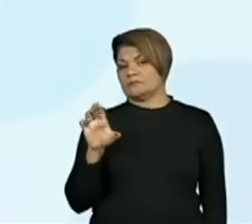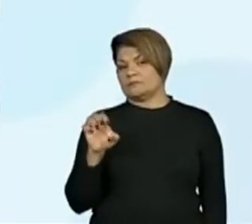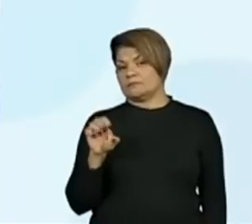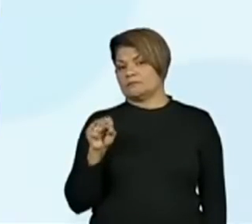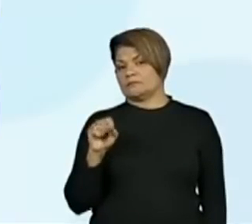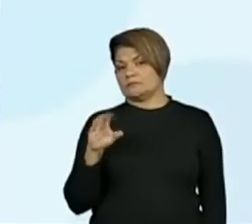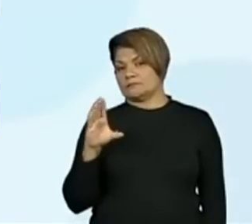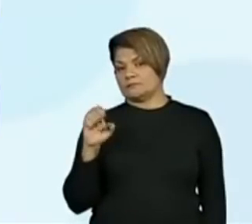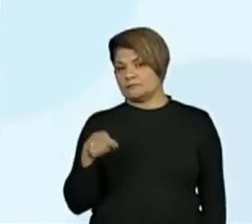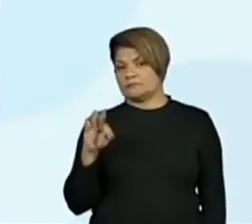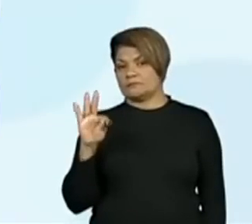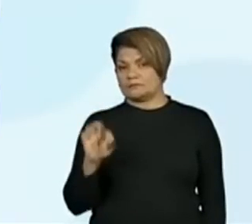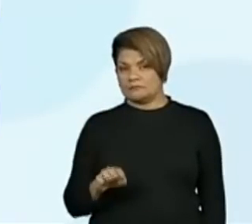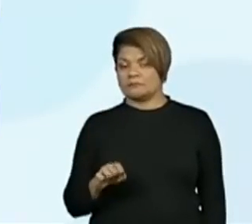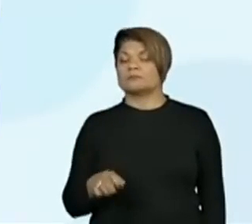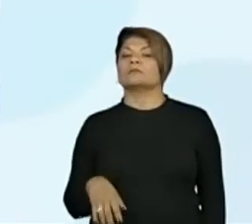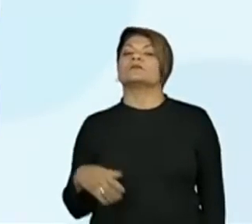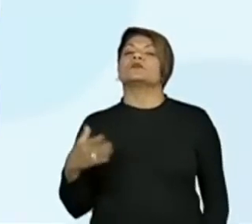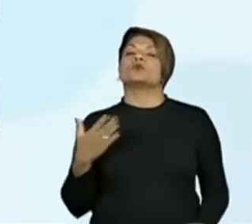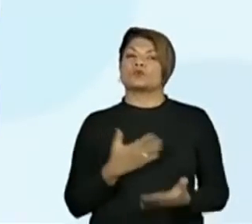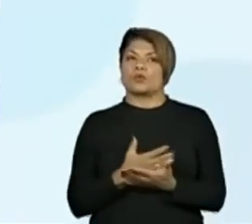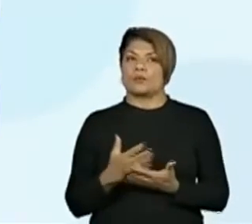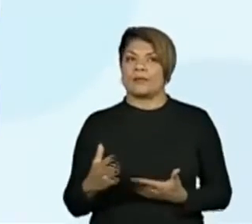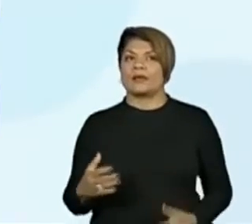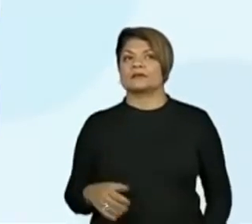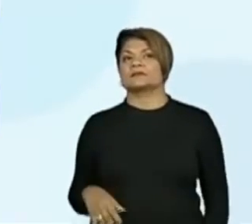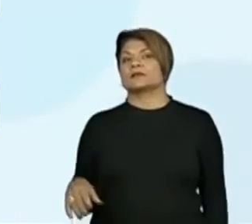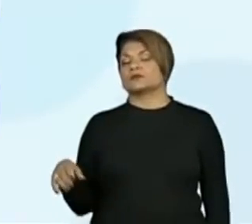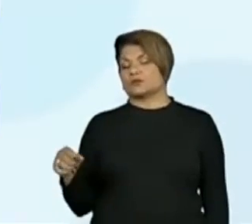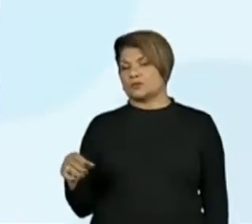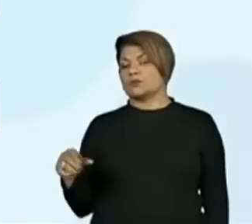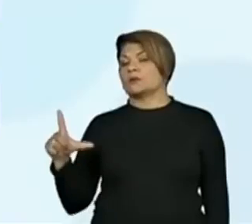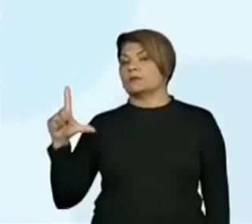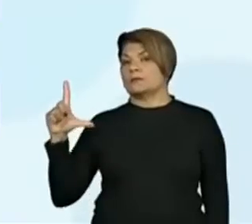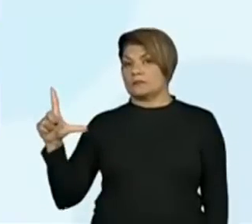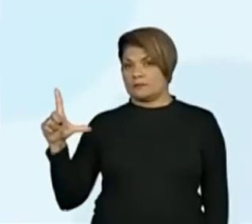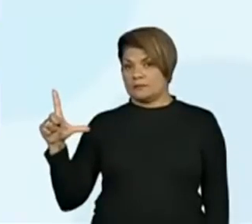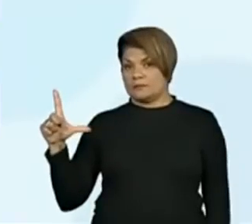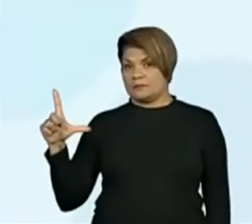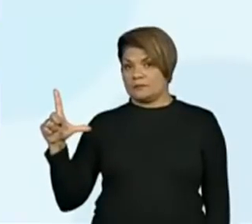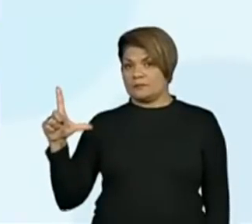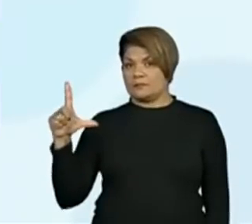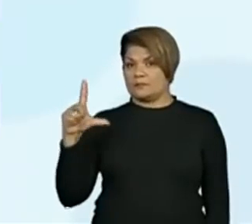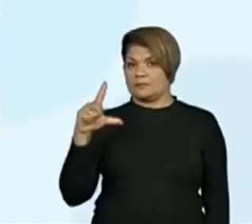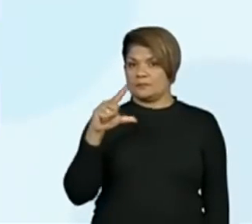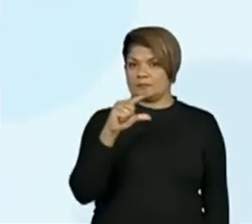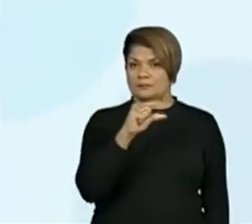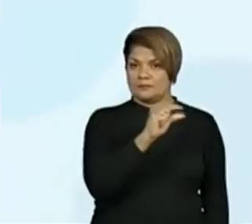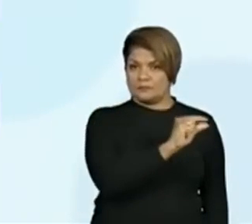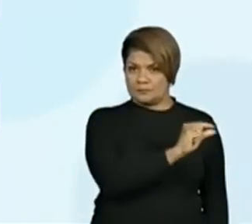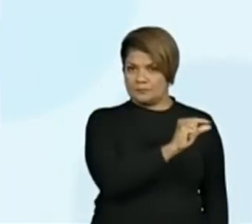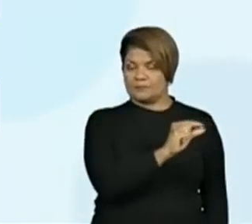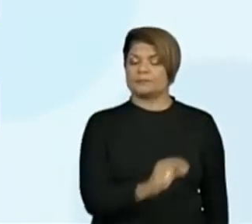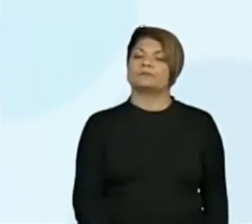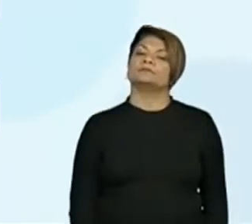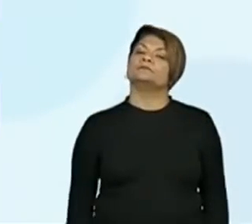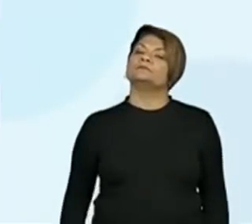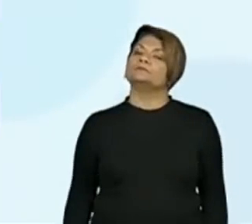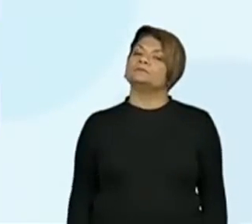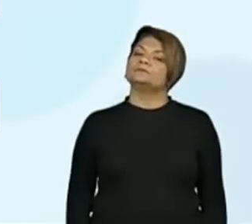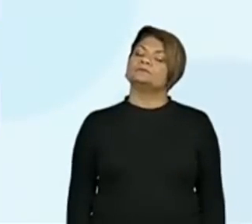olha que legal. A gente começa do com maior, maior para o menor. Tá